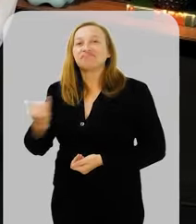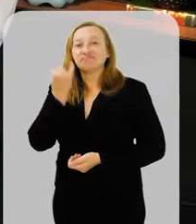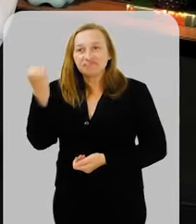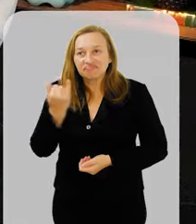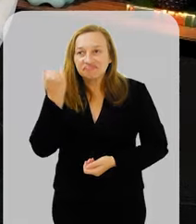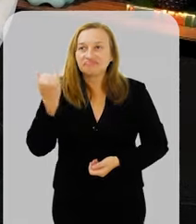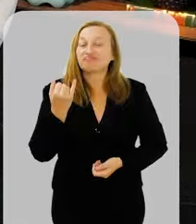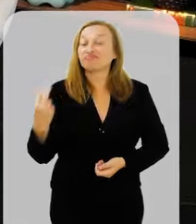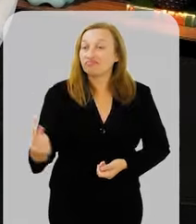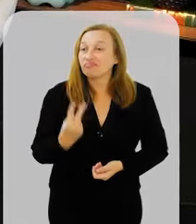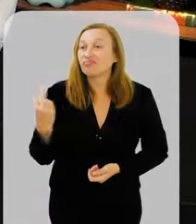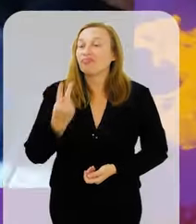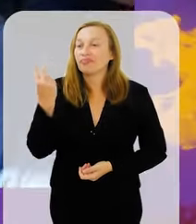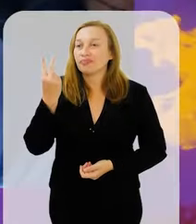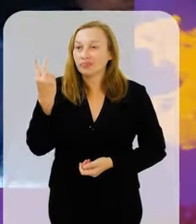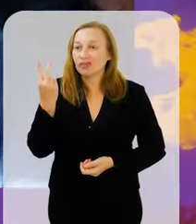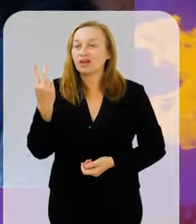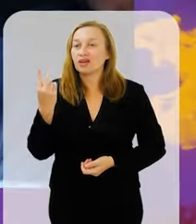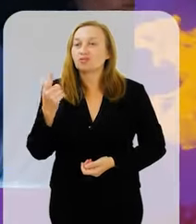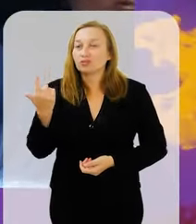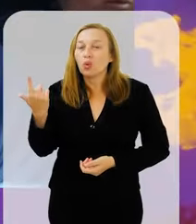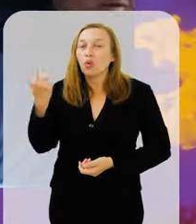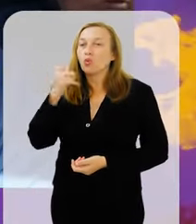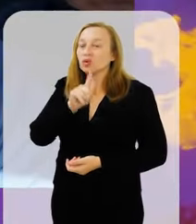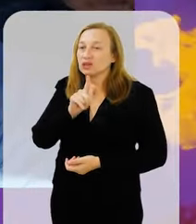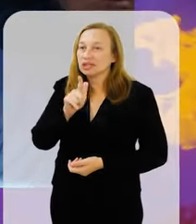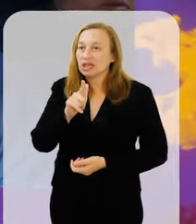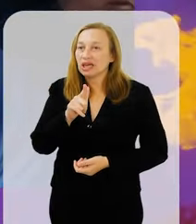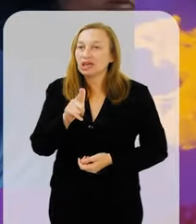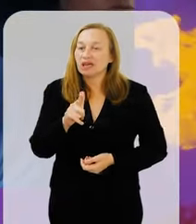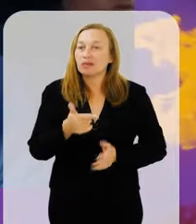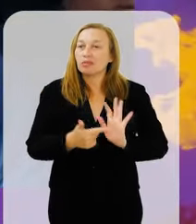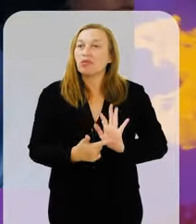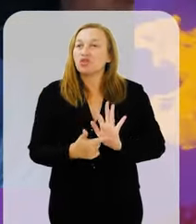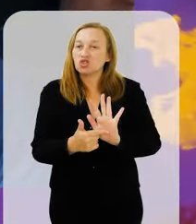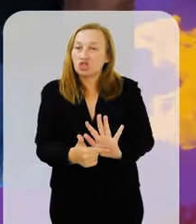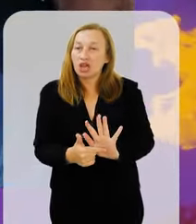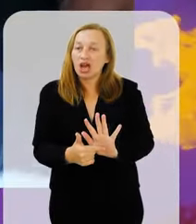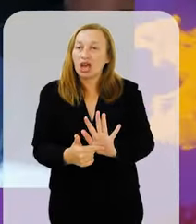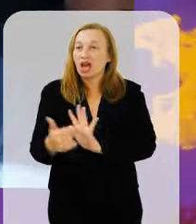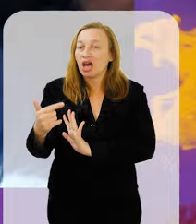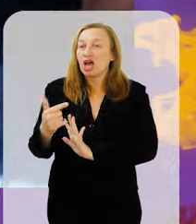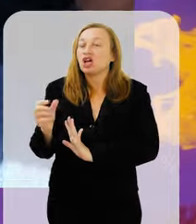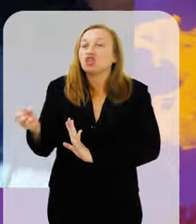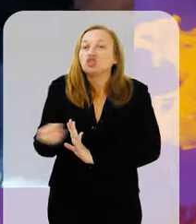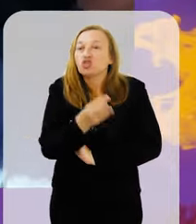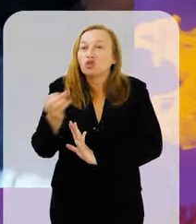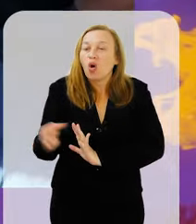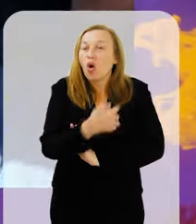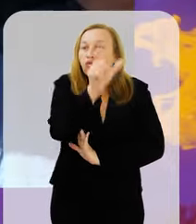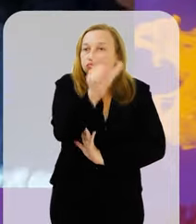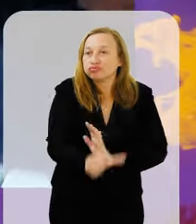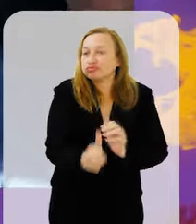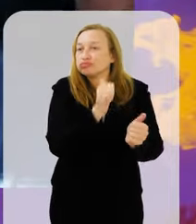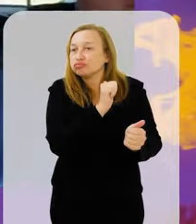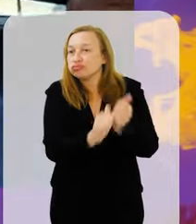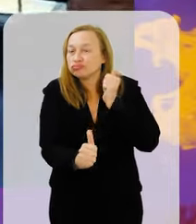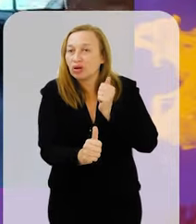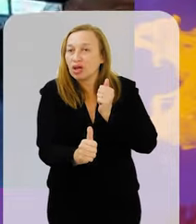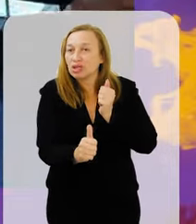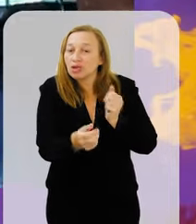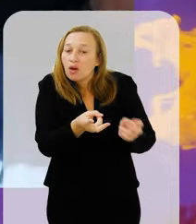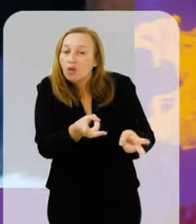Eu acho muito importante, isso aí valoriza muito, né? Você consegue trazer com que atletas sejam vistos, atletas